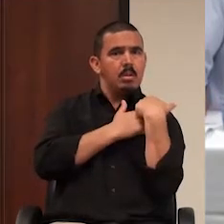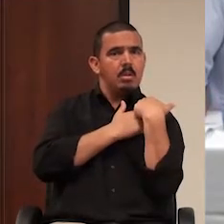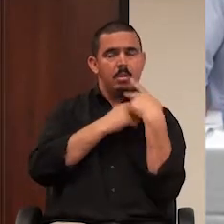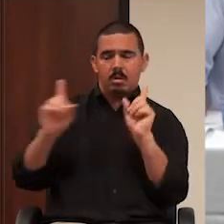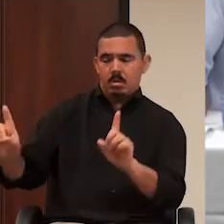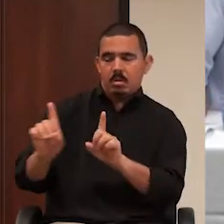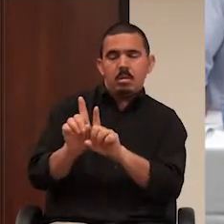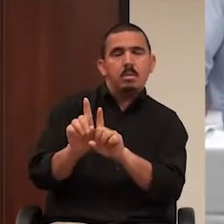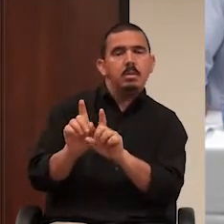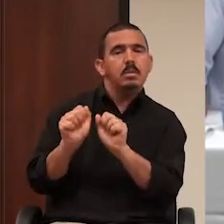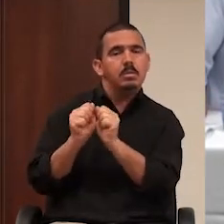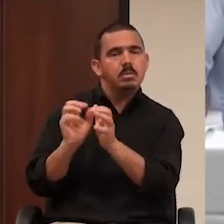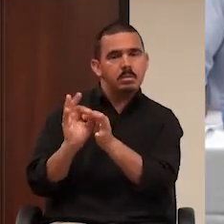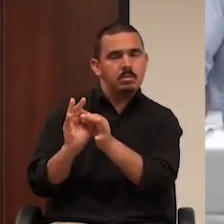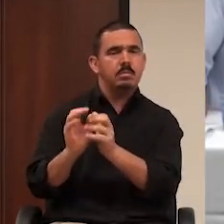do curador.